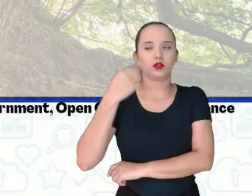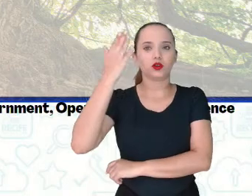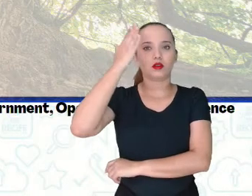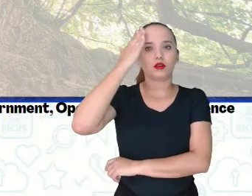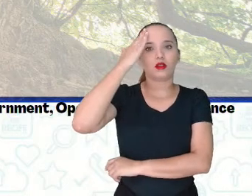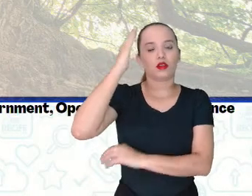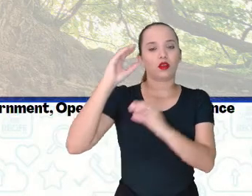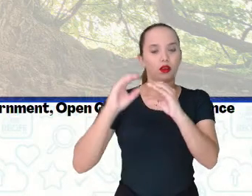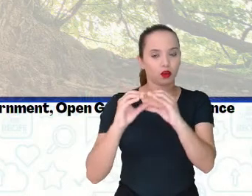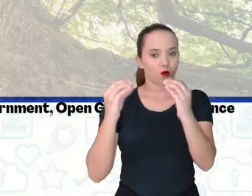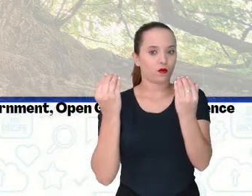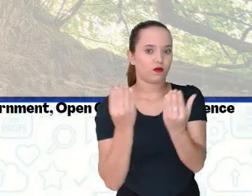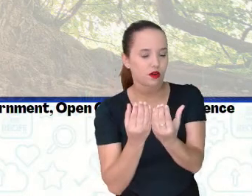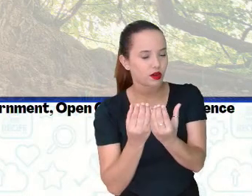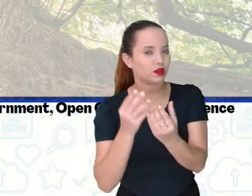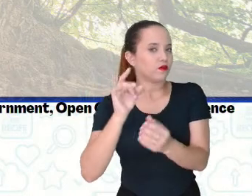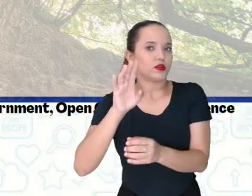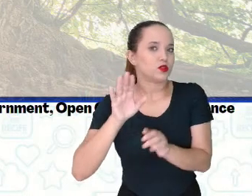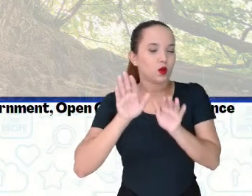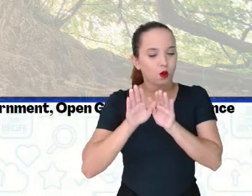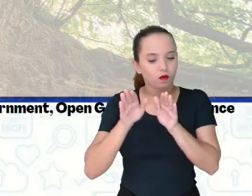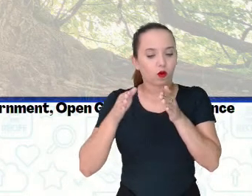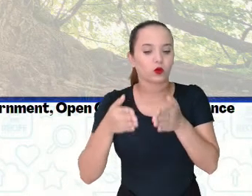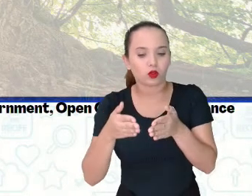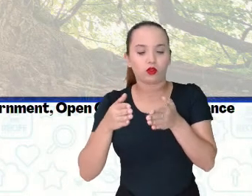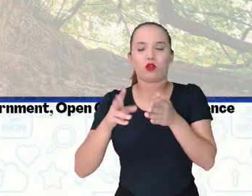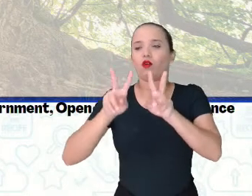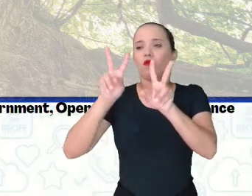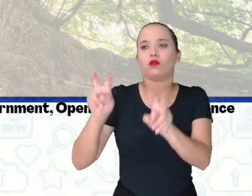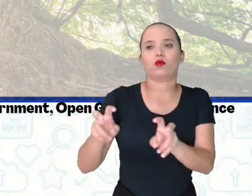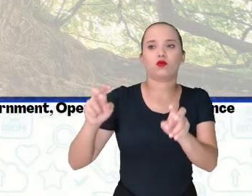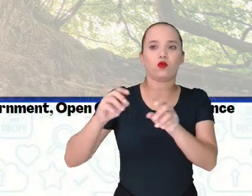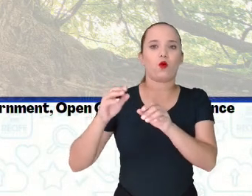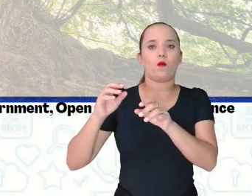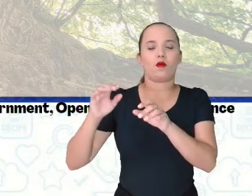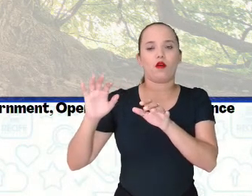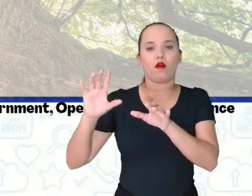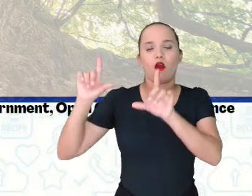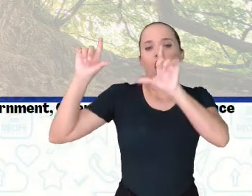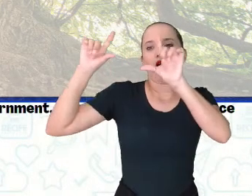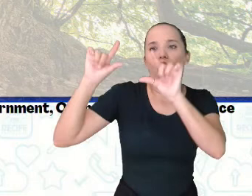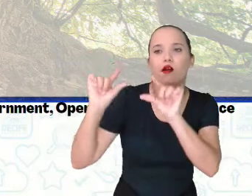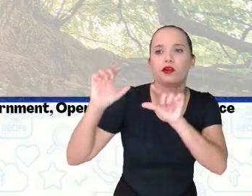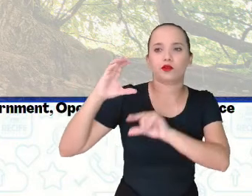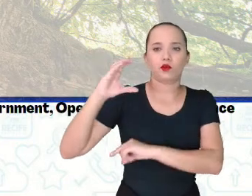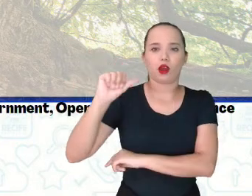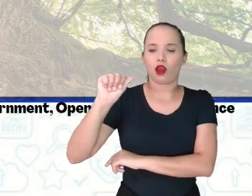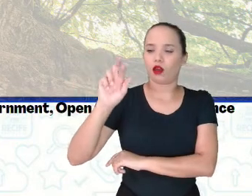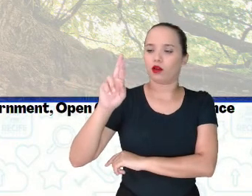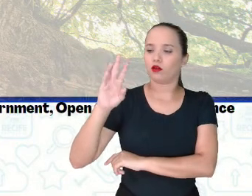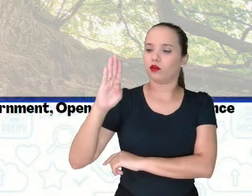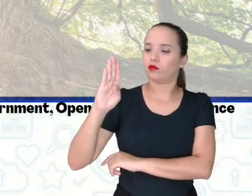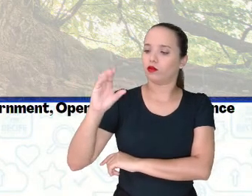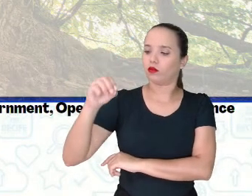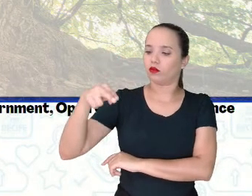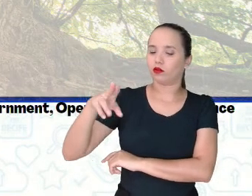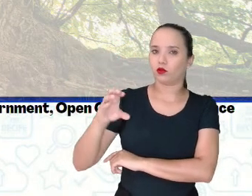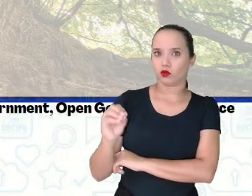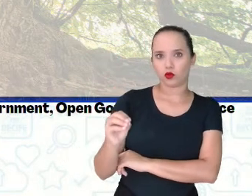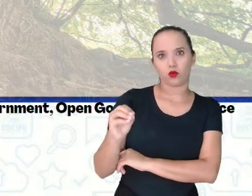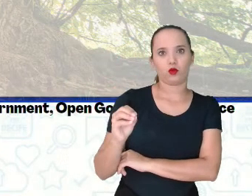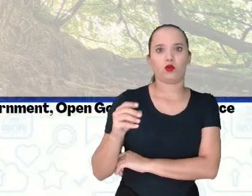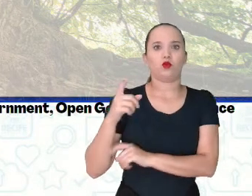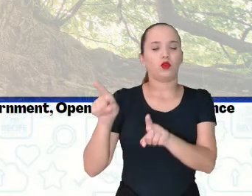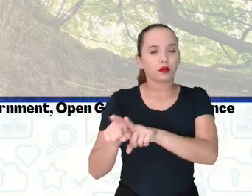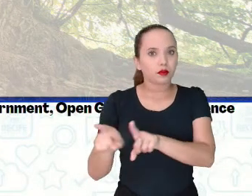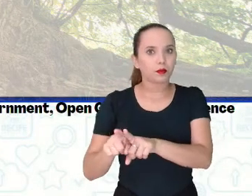não tratou apenas da redução da emissão de carbono e contenção do aquecimento global. Podemos pensar